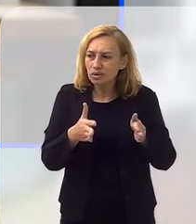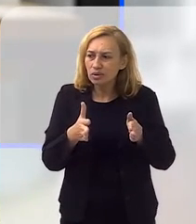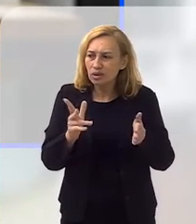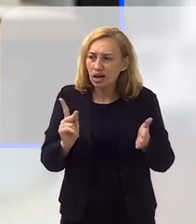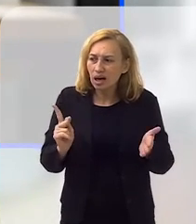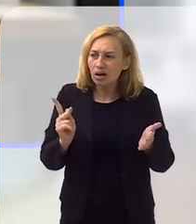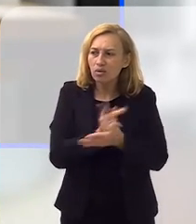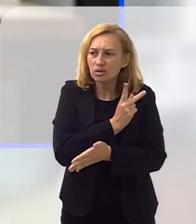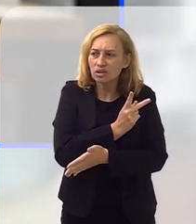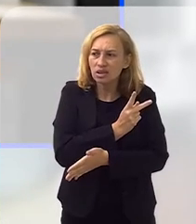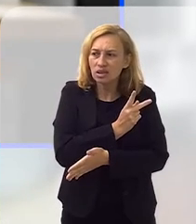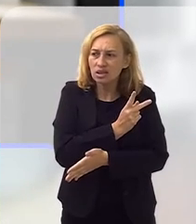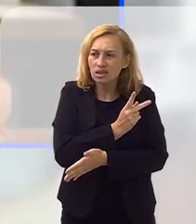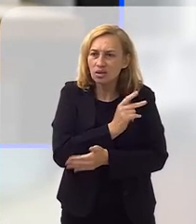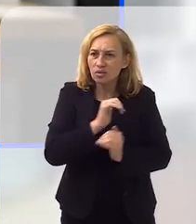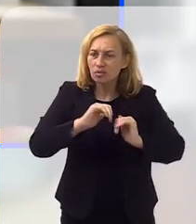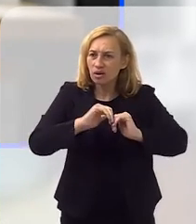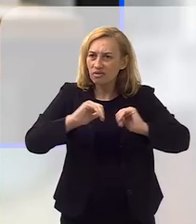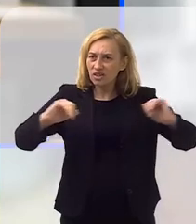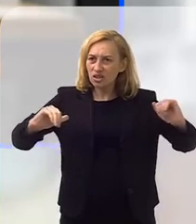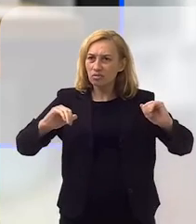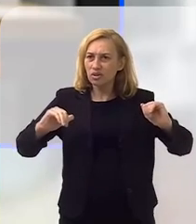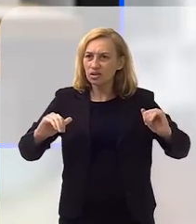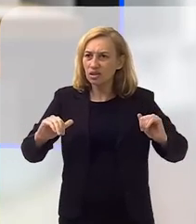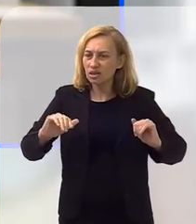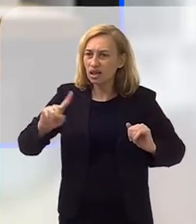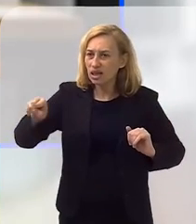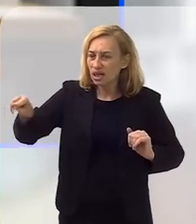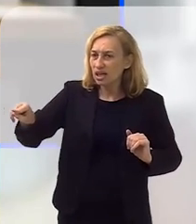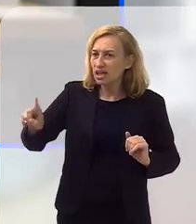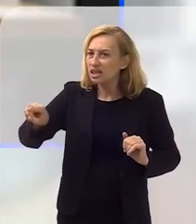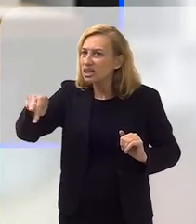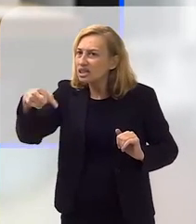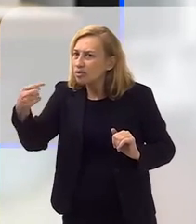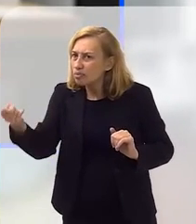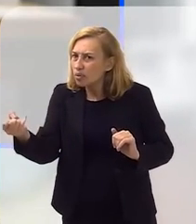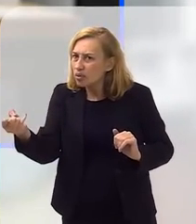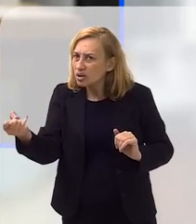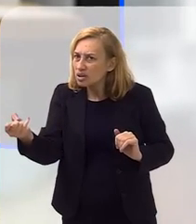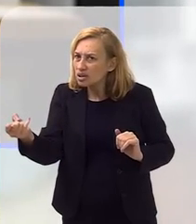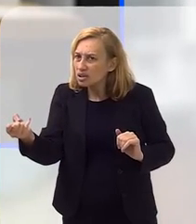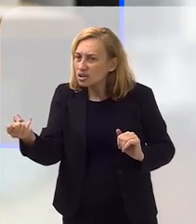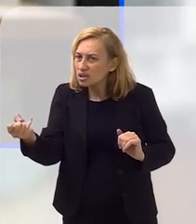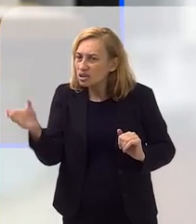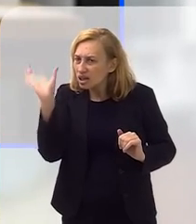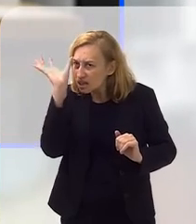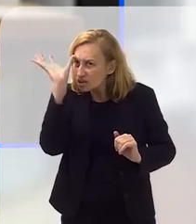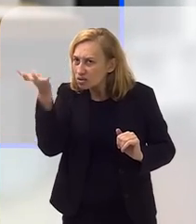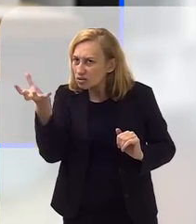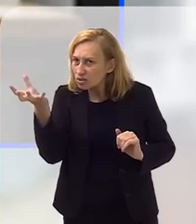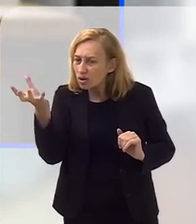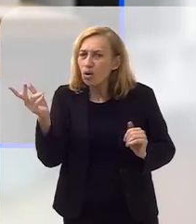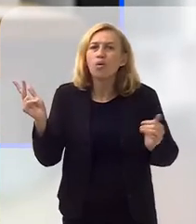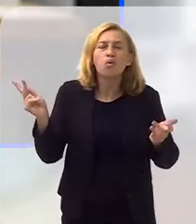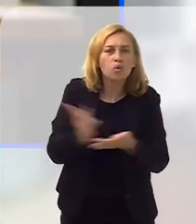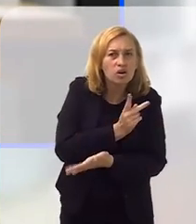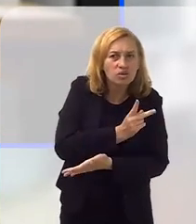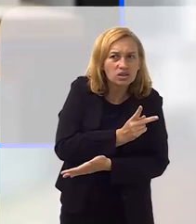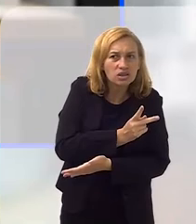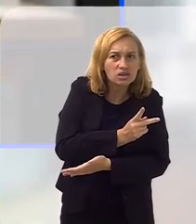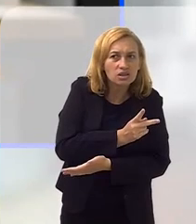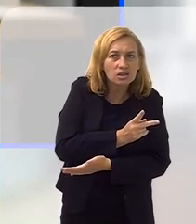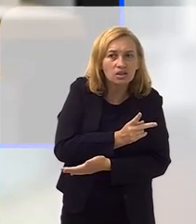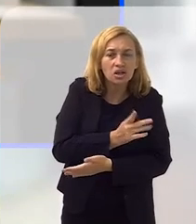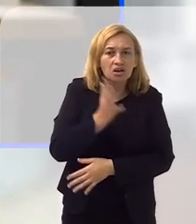período em que aconteceu um afastamento entre eles, né? Que depois foi